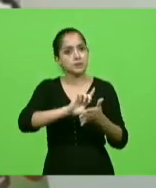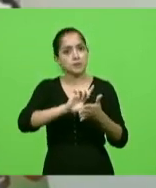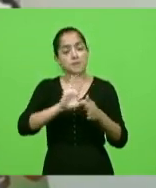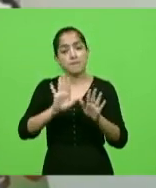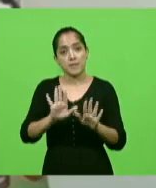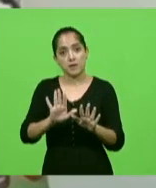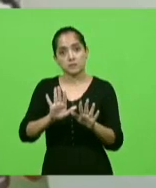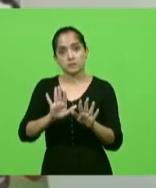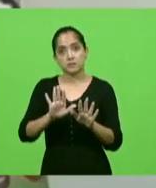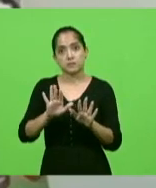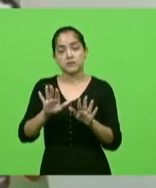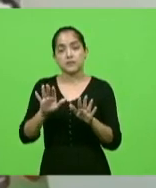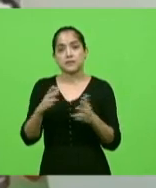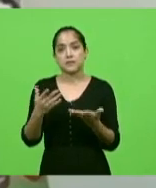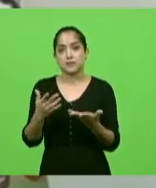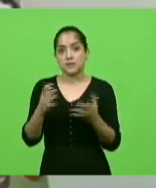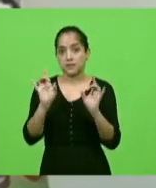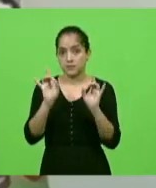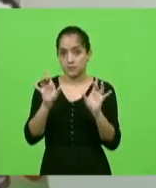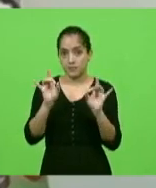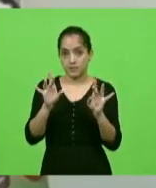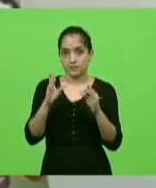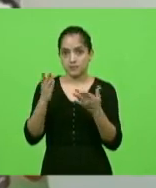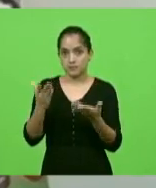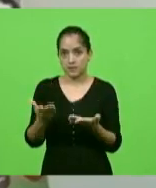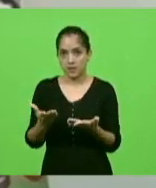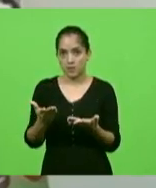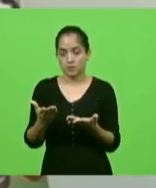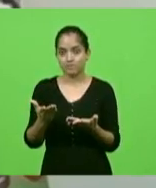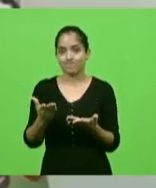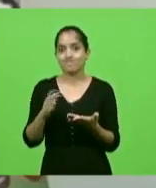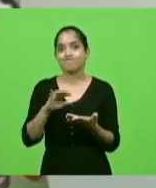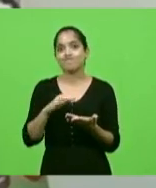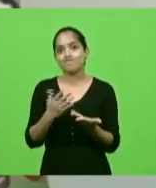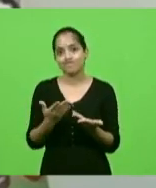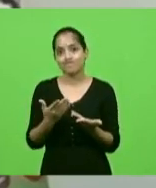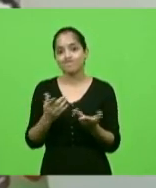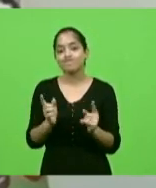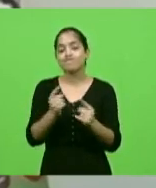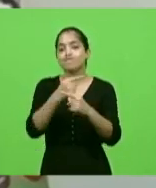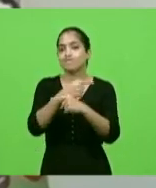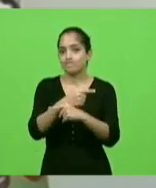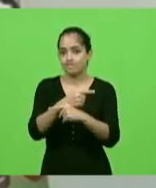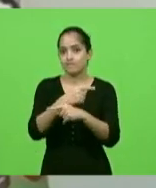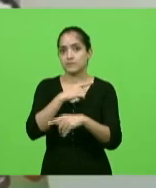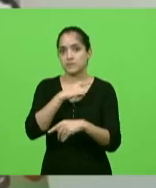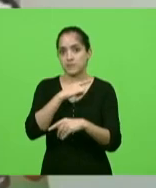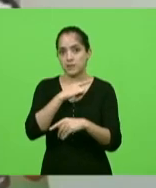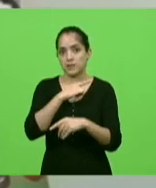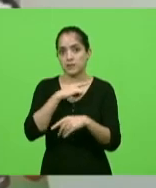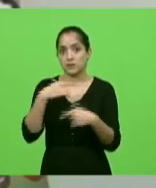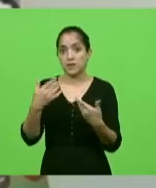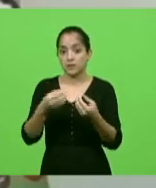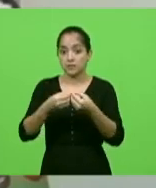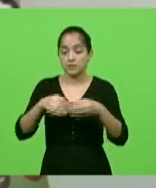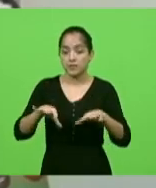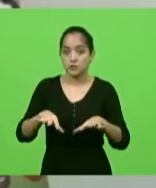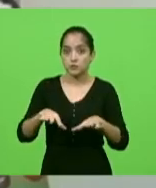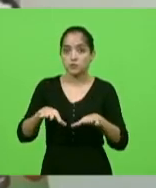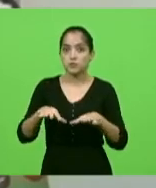neste ponto em especial em especial reside uma grande contradição ainda que em